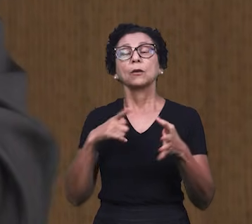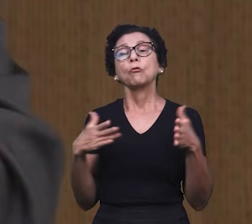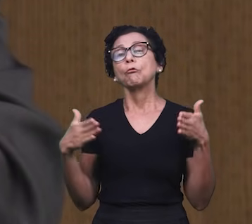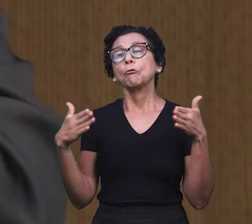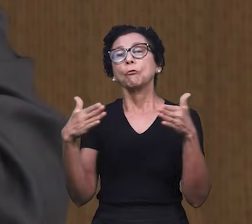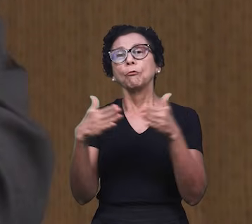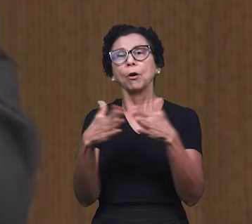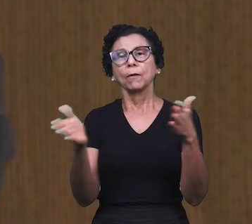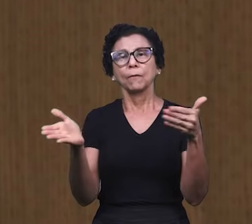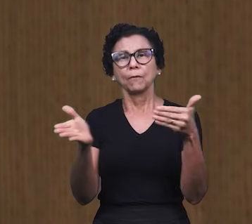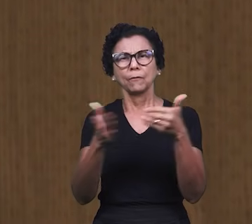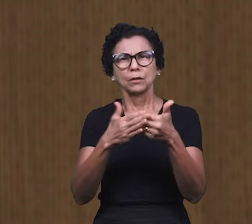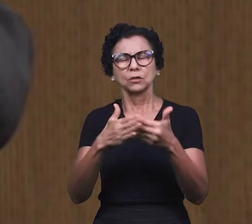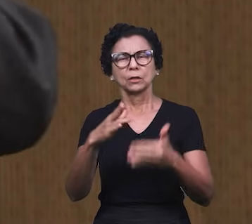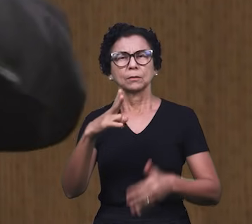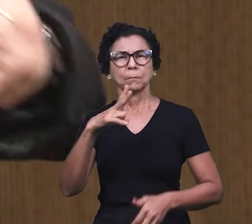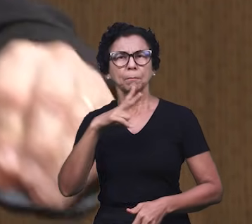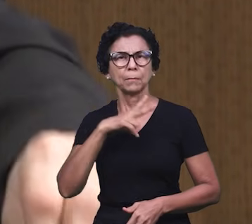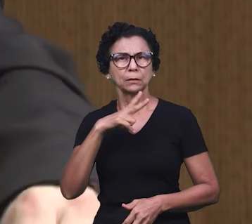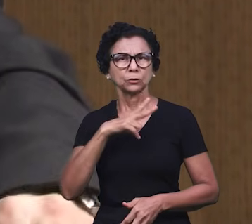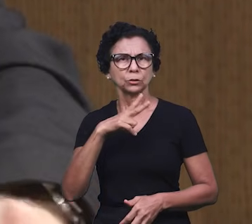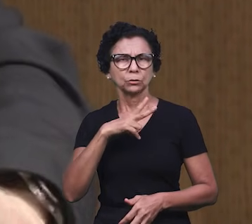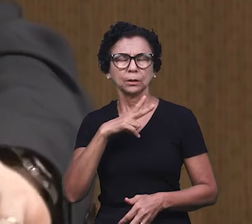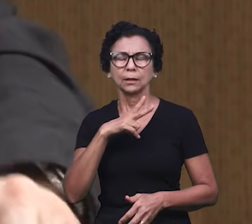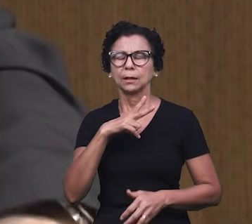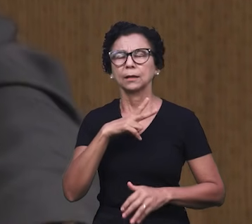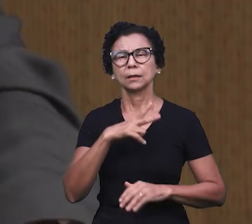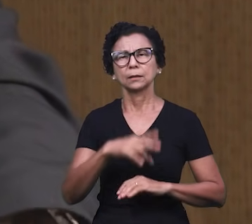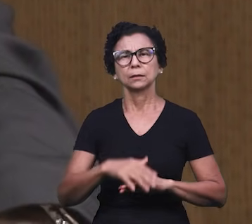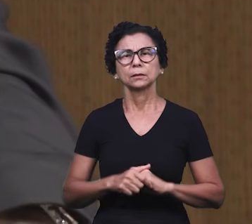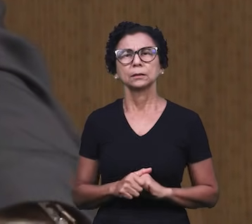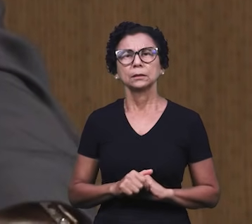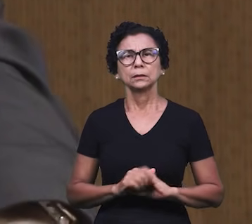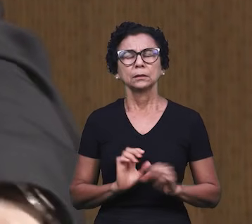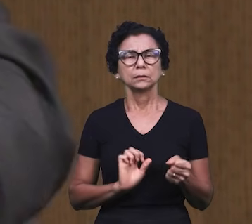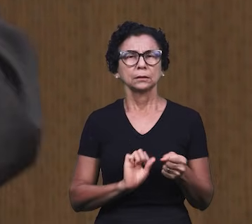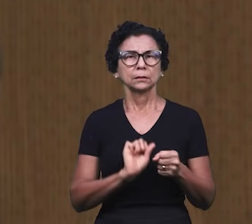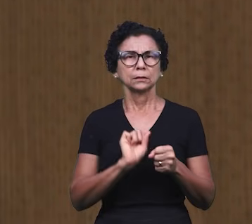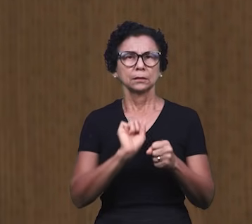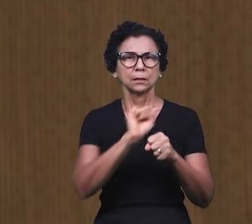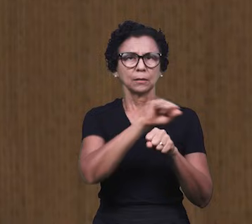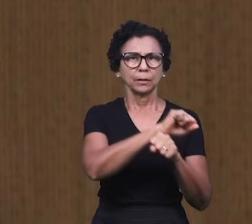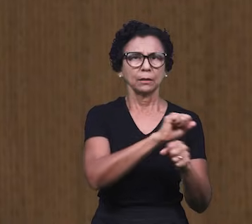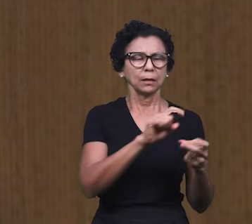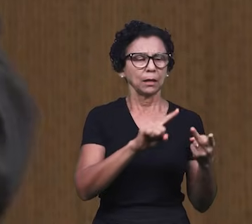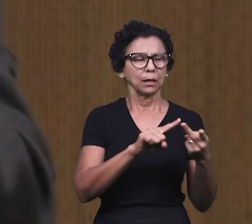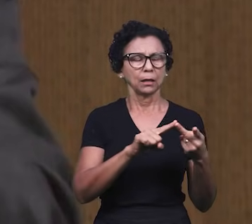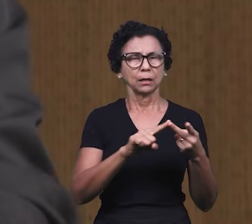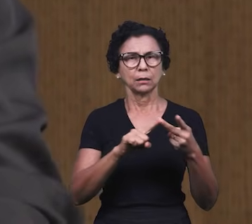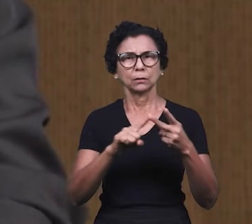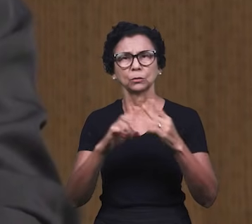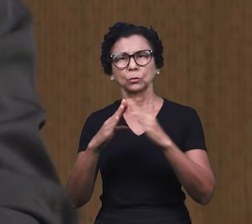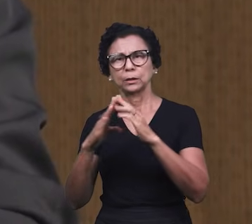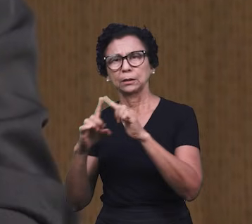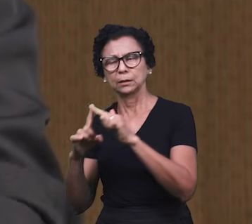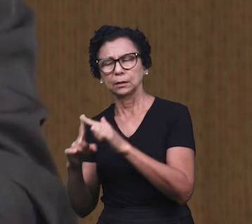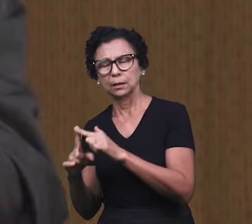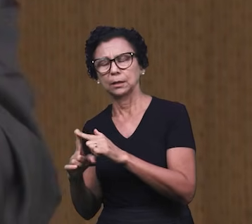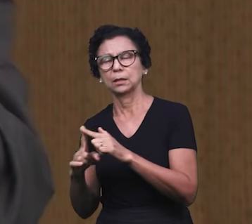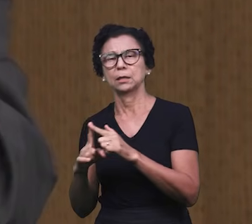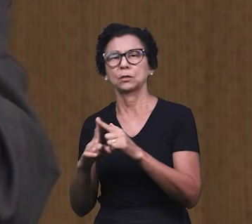com aquela frequência, o seminário vai até aquele manaim, vai até a igreja, para a